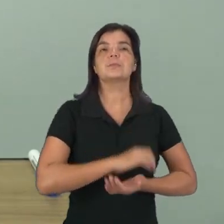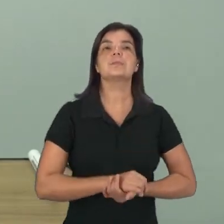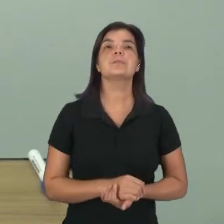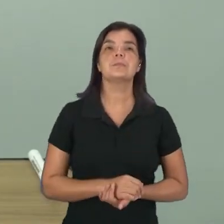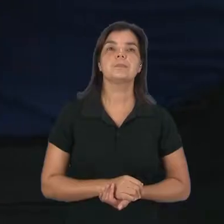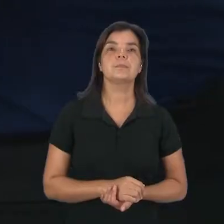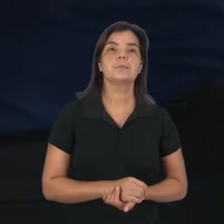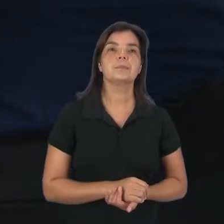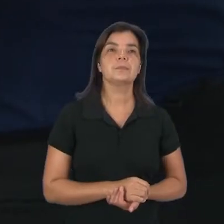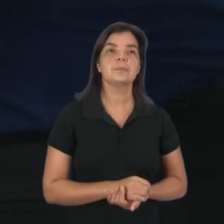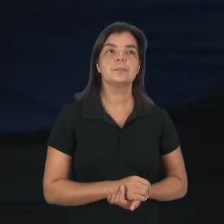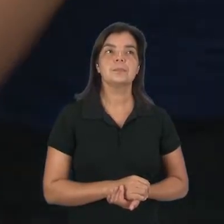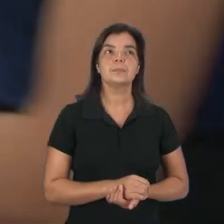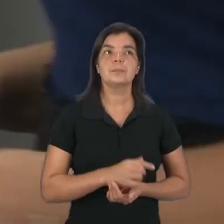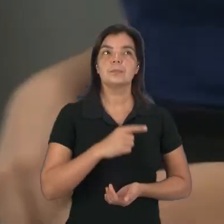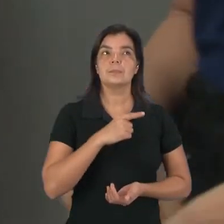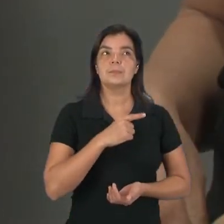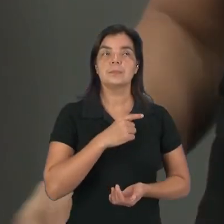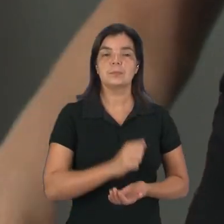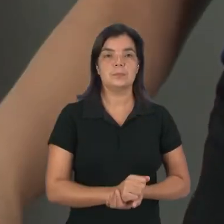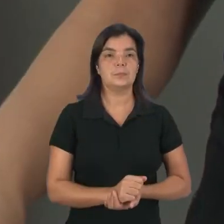juntos. Eu tenho aqui o